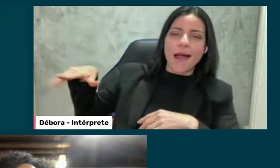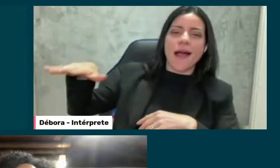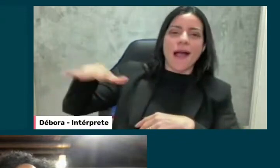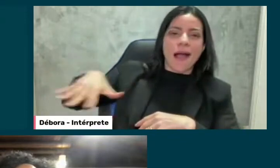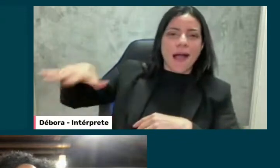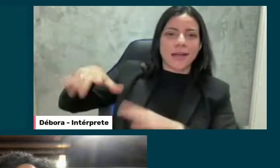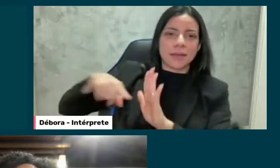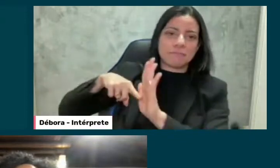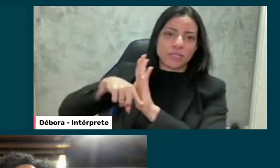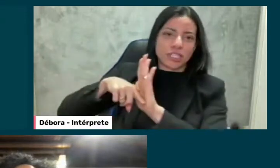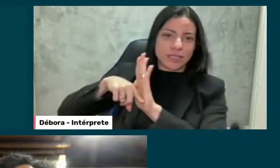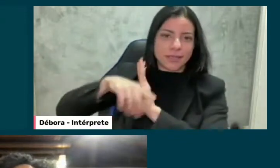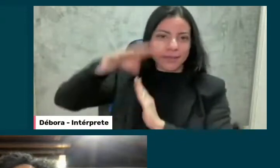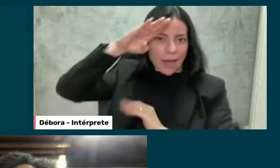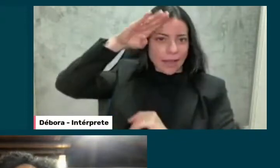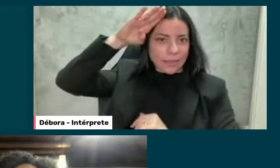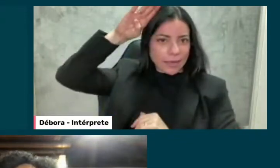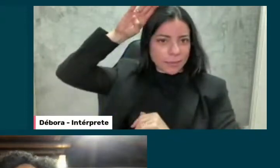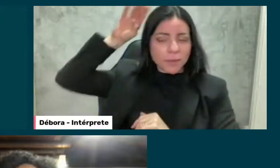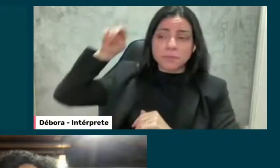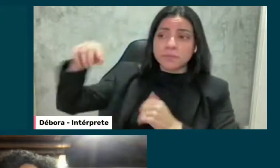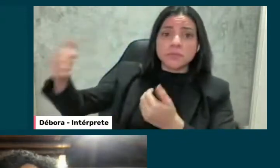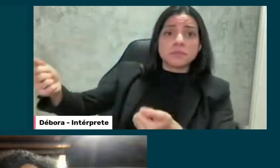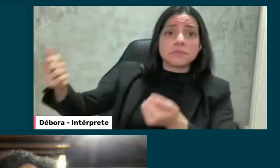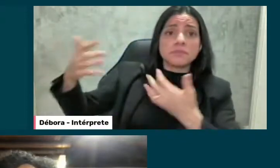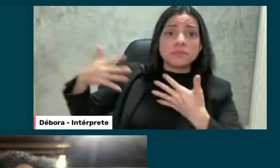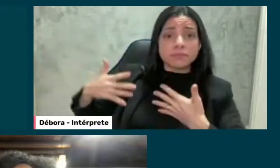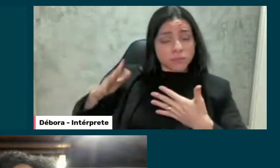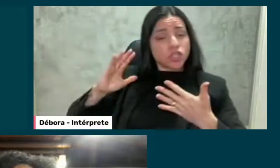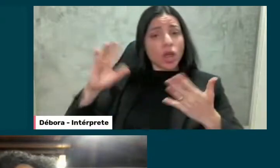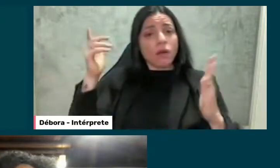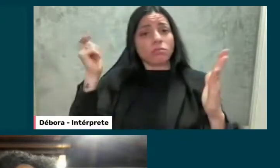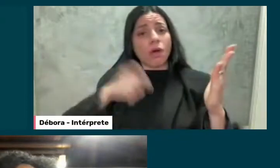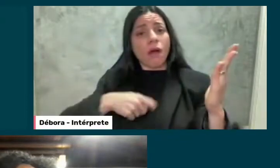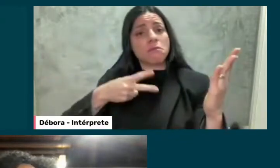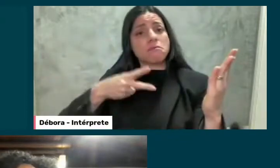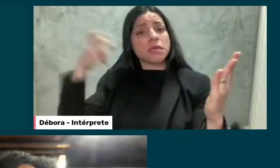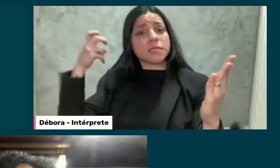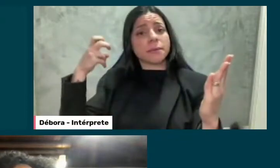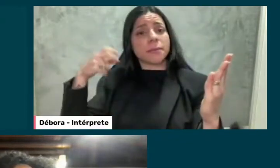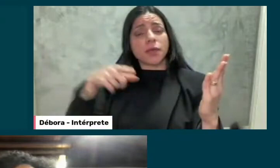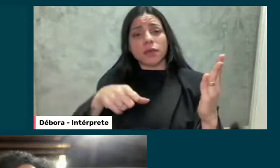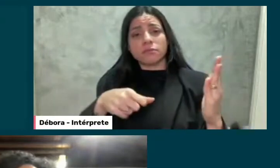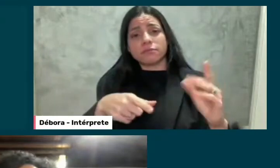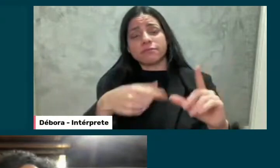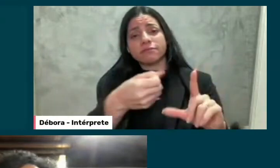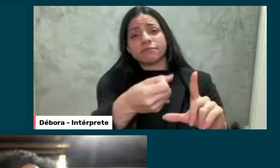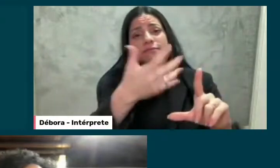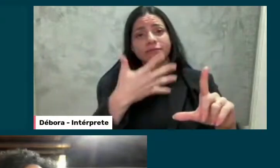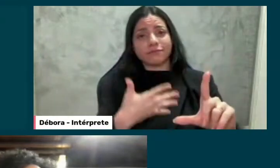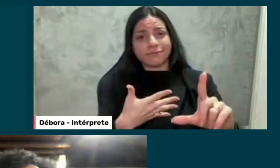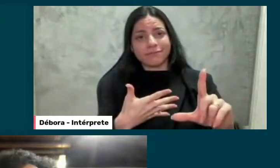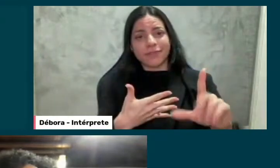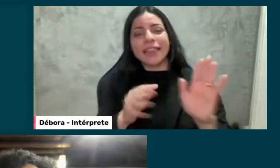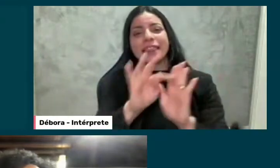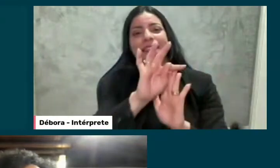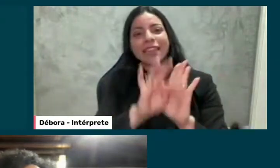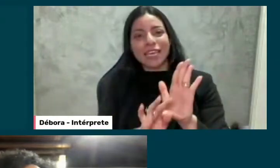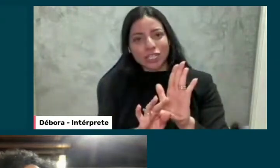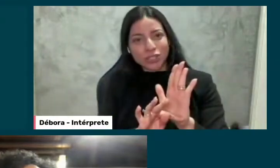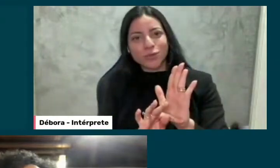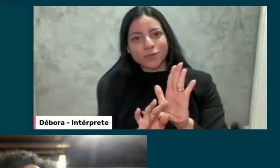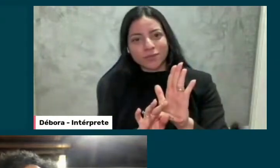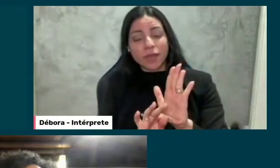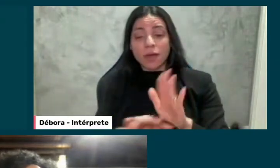pesquisa acadêmica, e elas contaram para mim que elas já reconhecem nos textos gerados pelos alunos quando se trata de um texto autoral ou